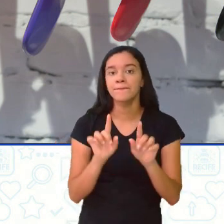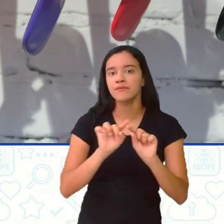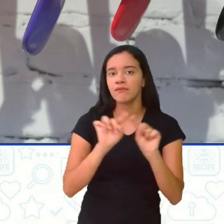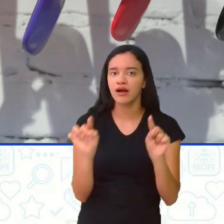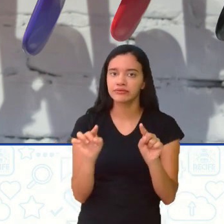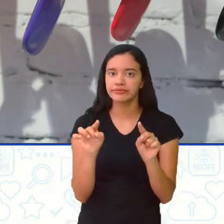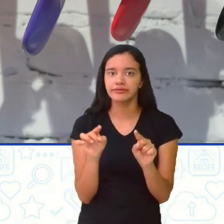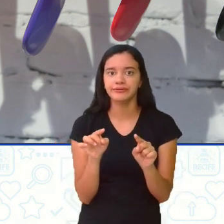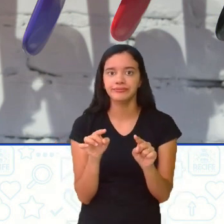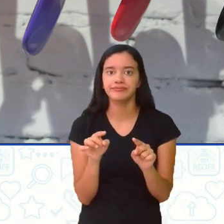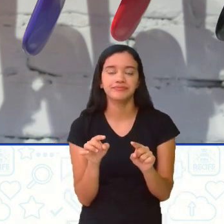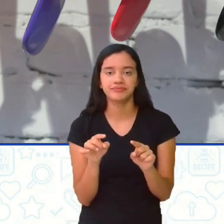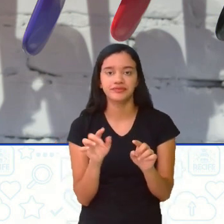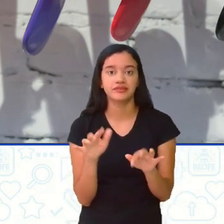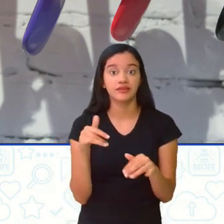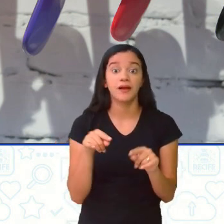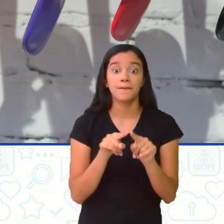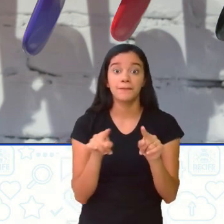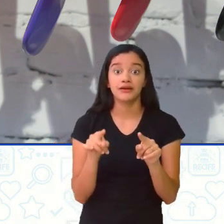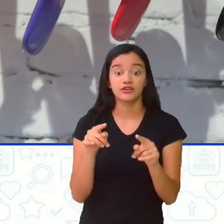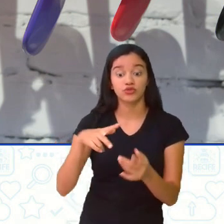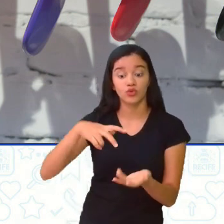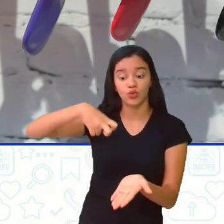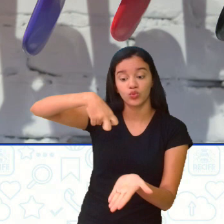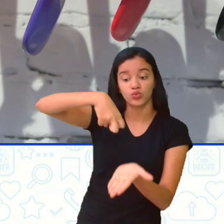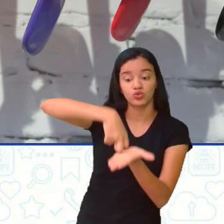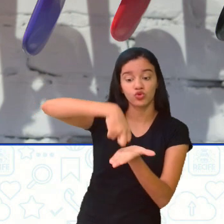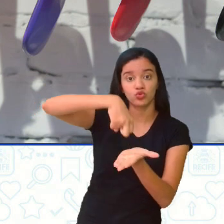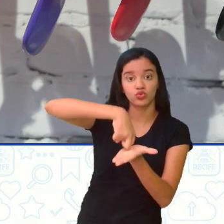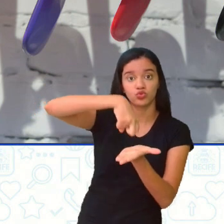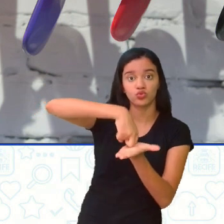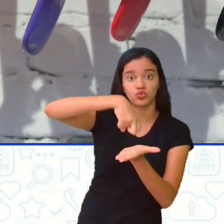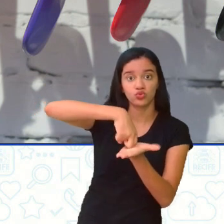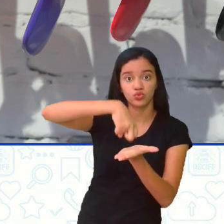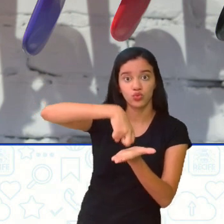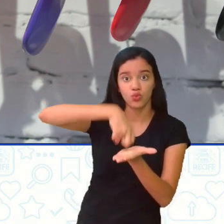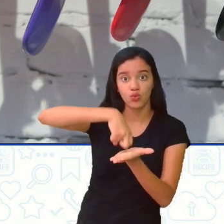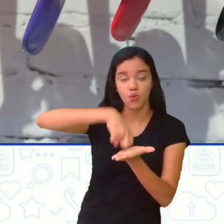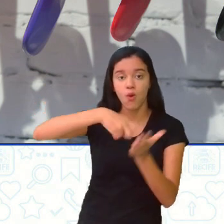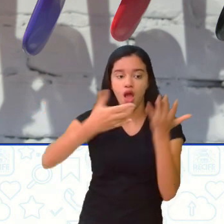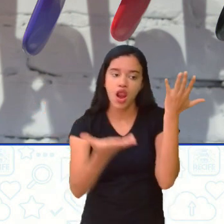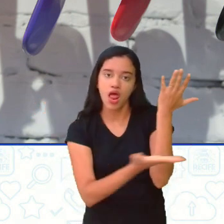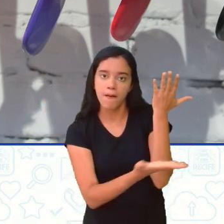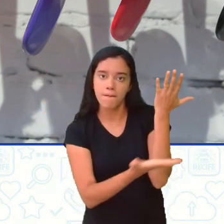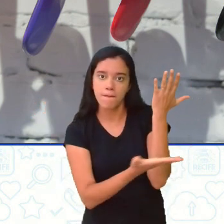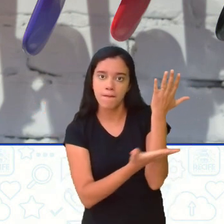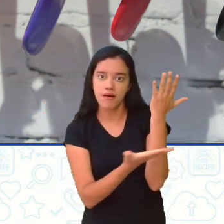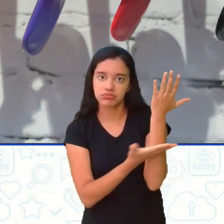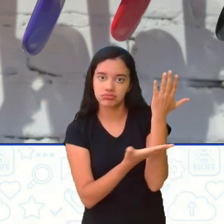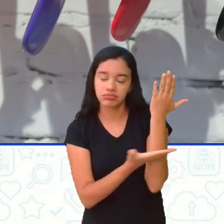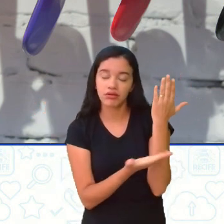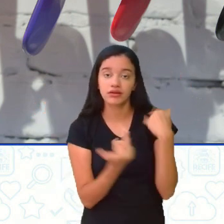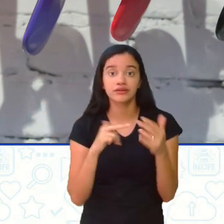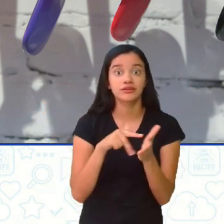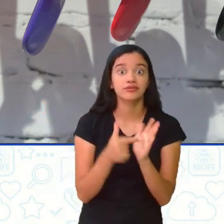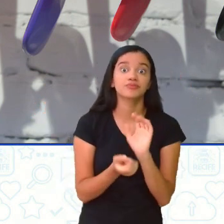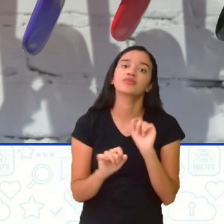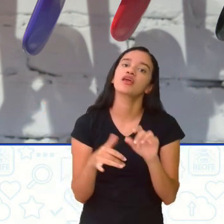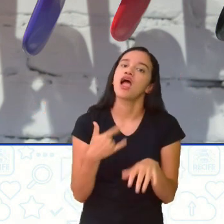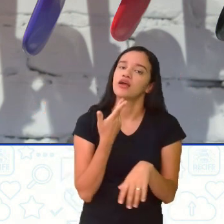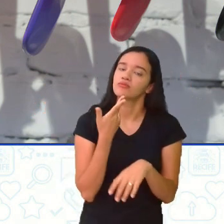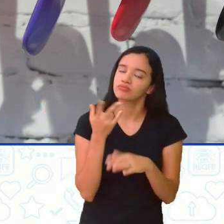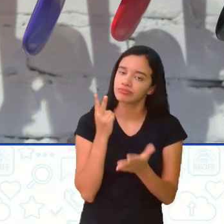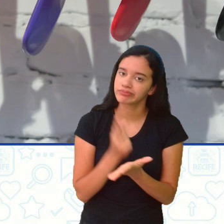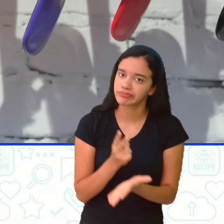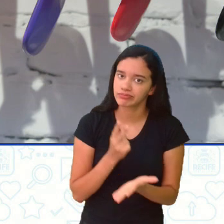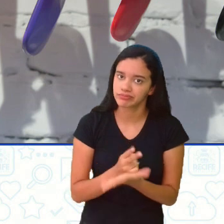andava em pé, né? E sim com o joelho apoiado nessa madeira e o outro pé dando impulso. Ou seja, como eu sempre digo para